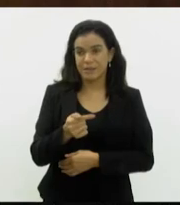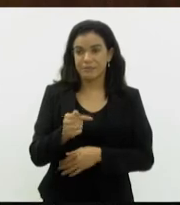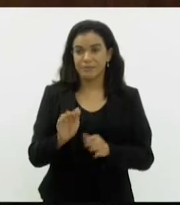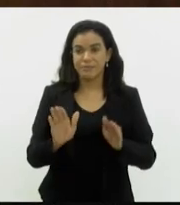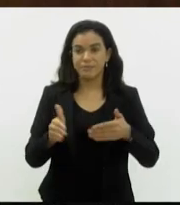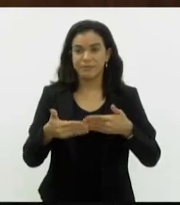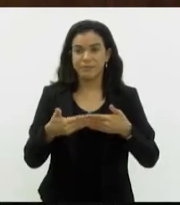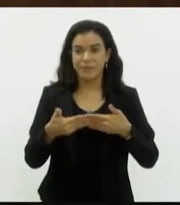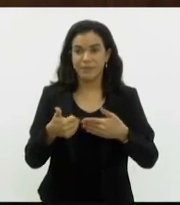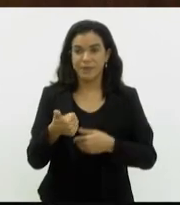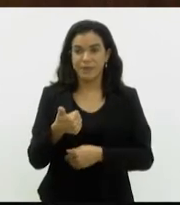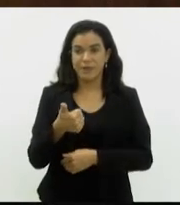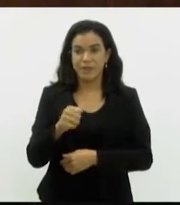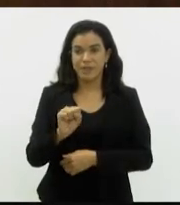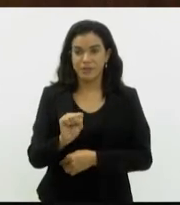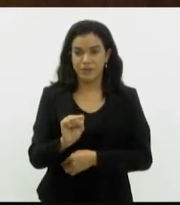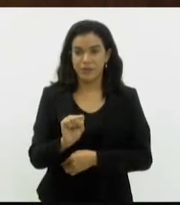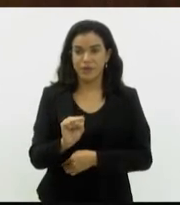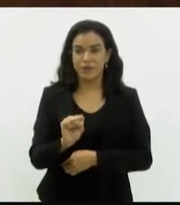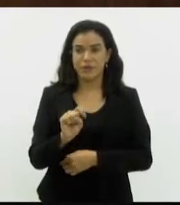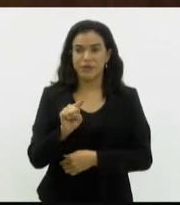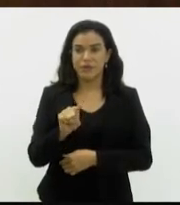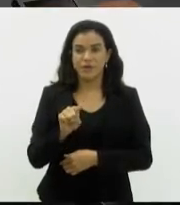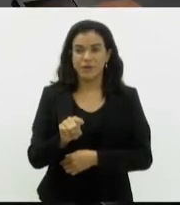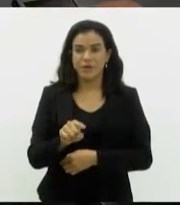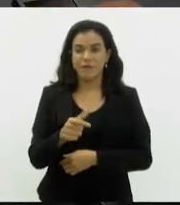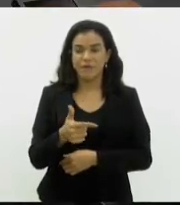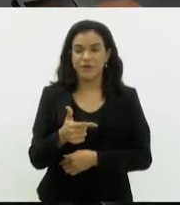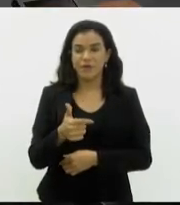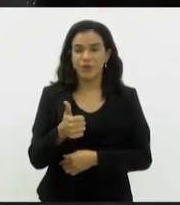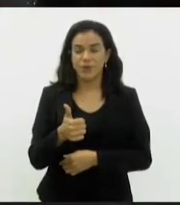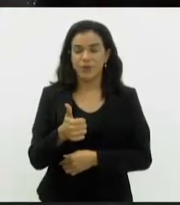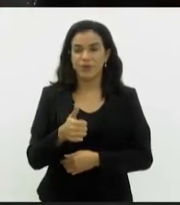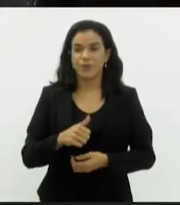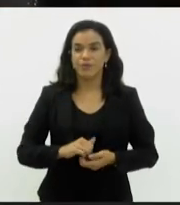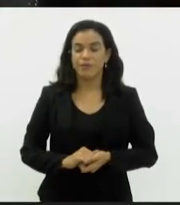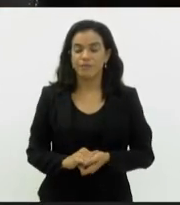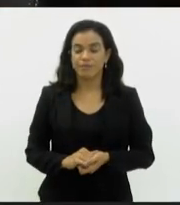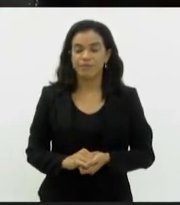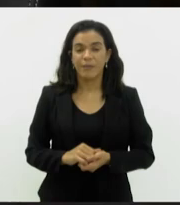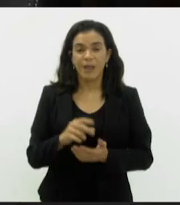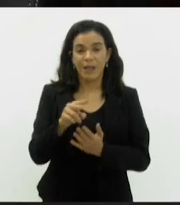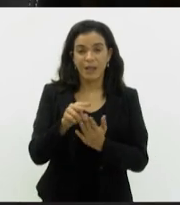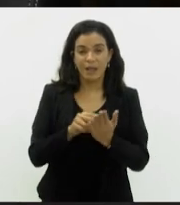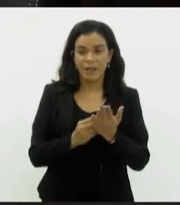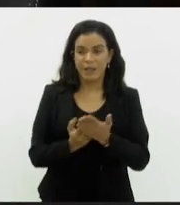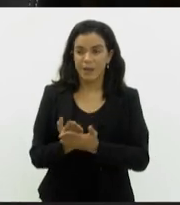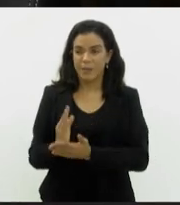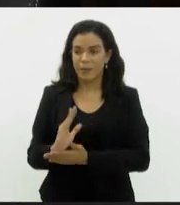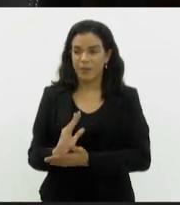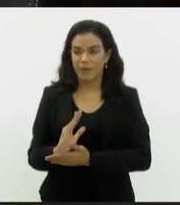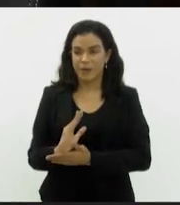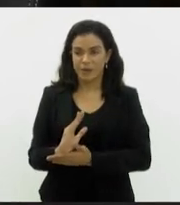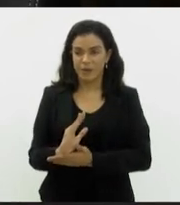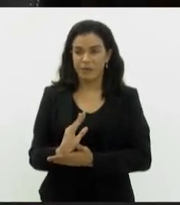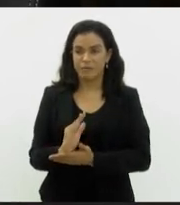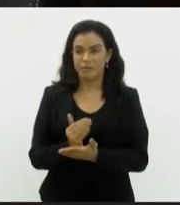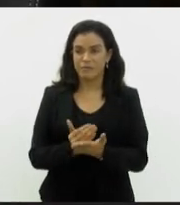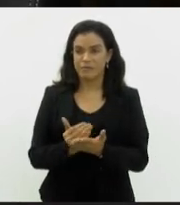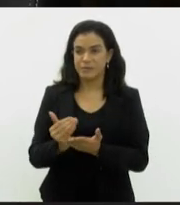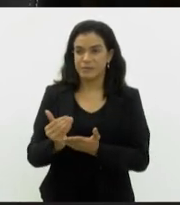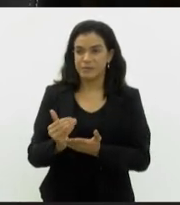18 horas e 21 minutos. Lida e aprovada a ata, passe-se ao expediente